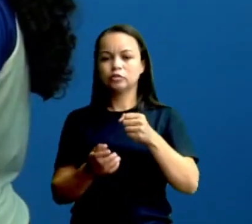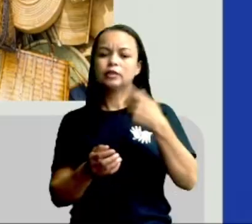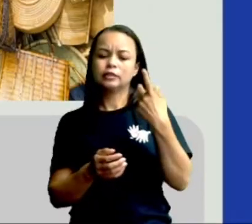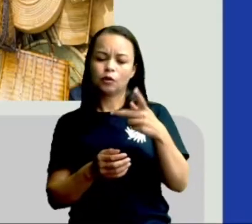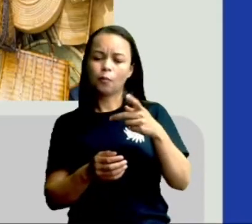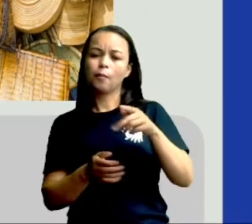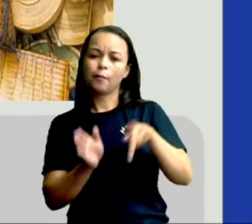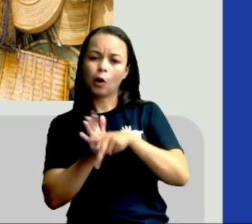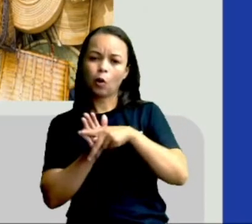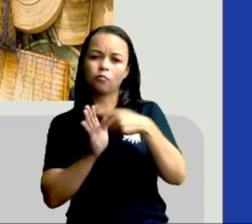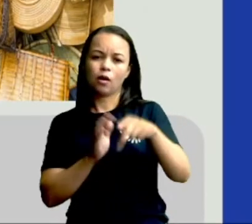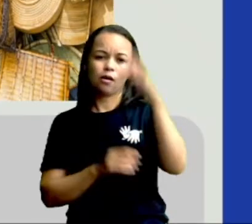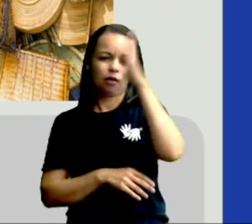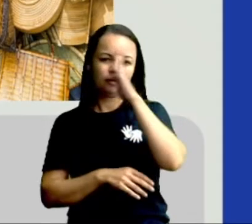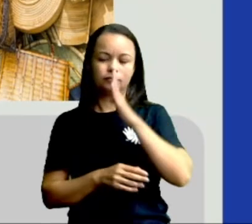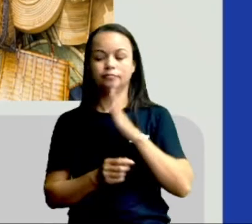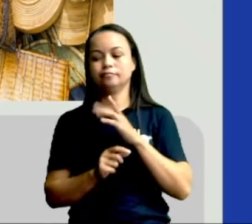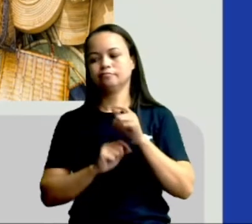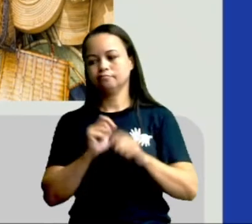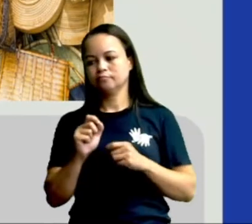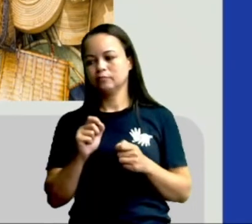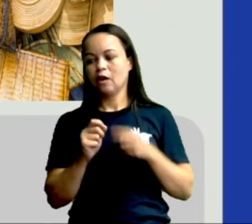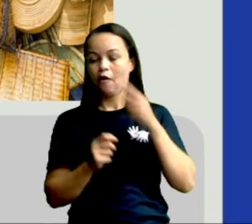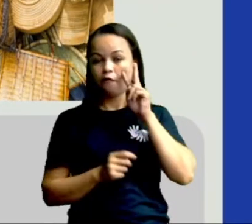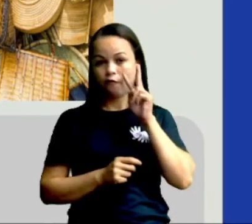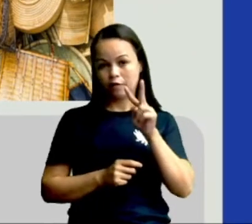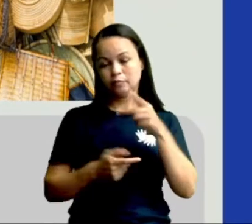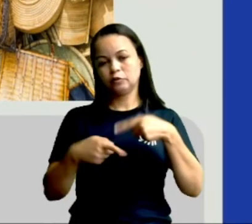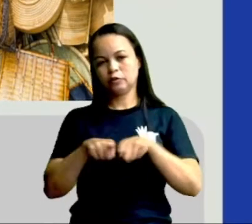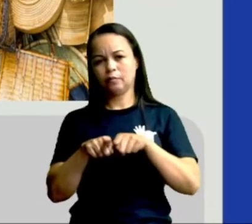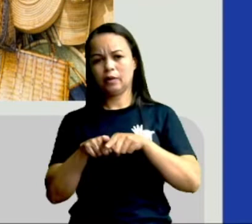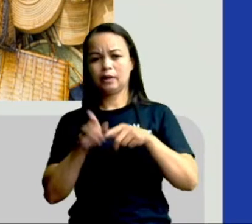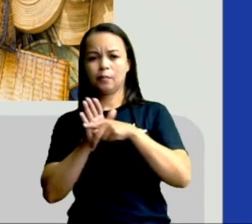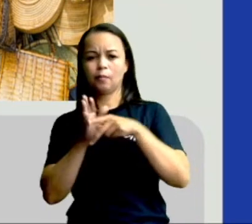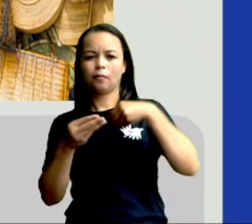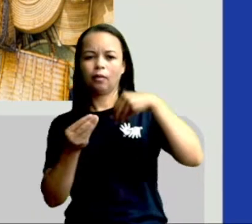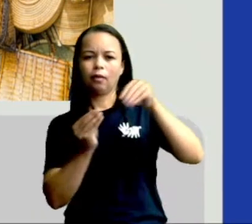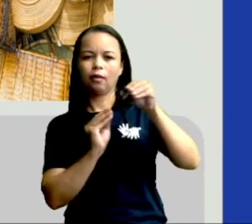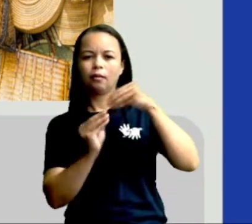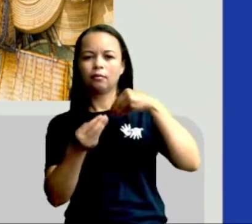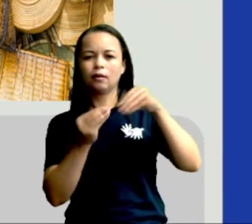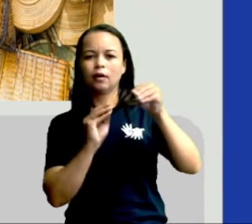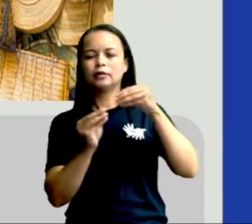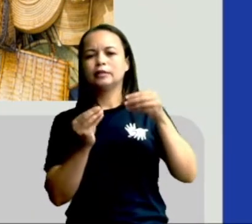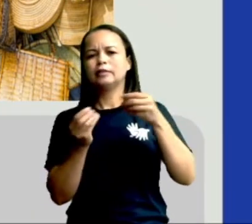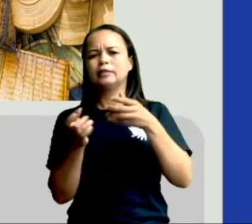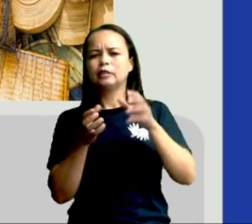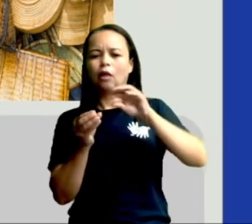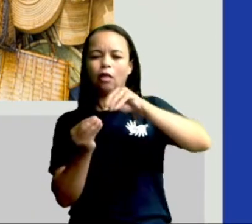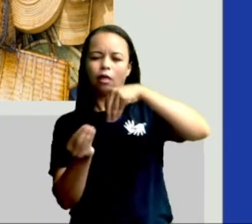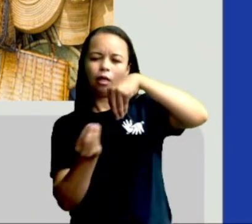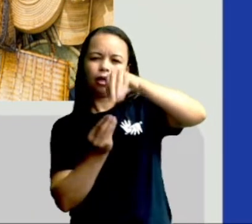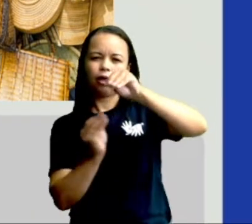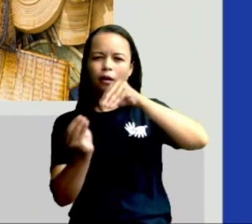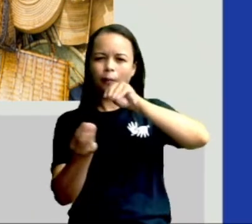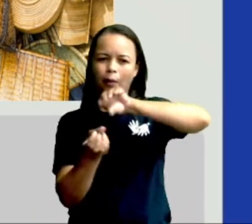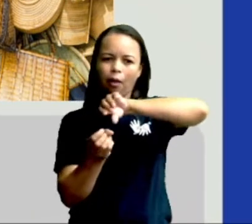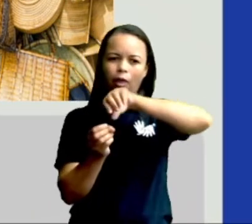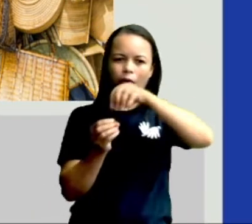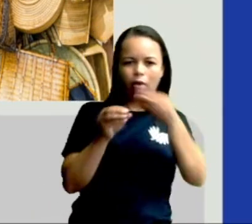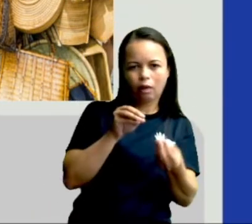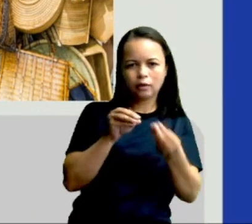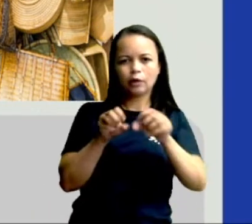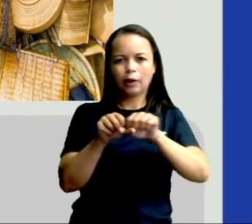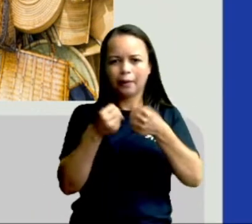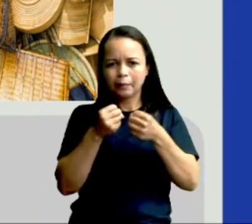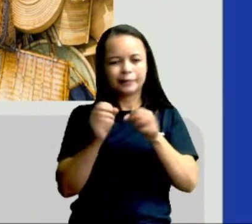tá certo? E aí nós vimos, que uma das propriedades é que ele é maleável, Dizem que ele entorta, mas não quebra.